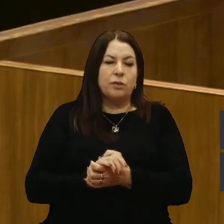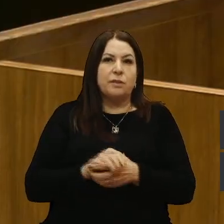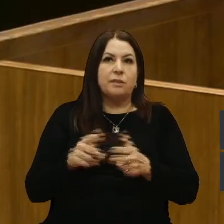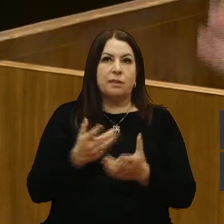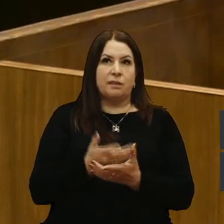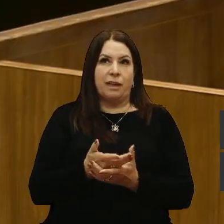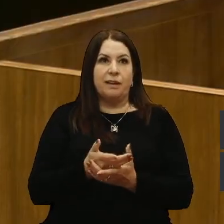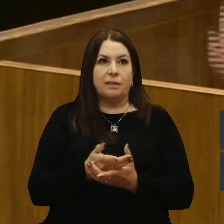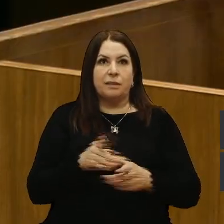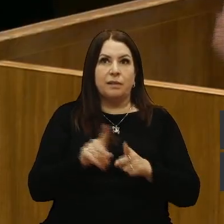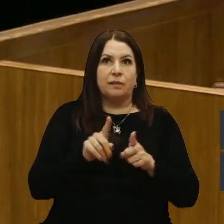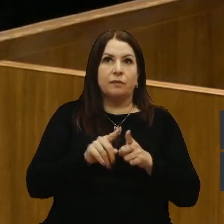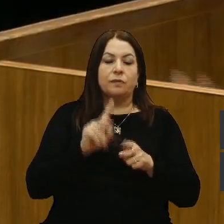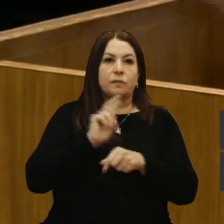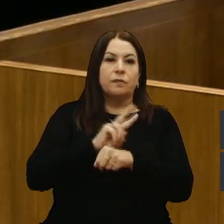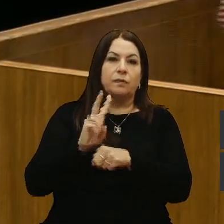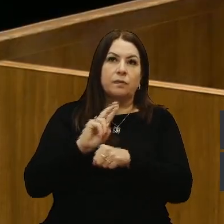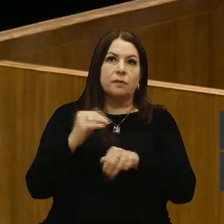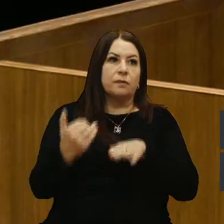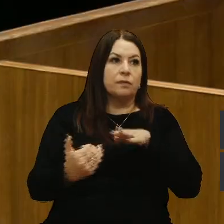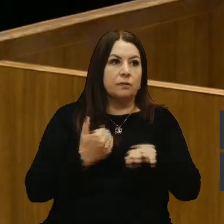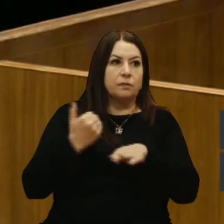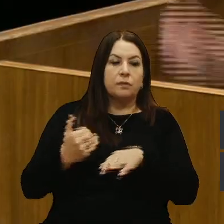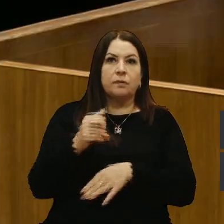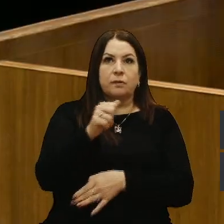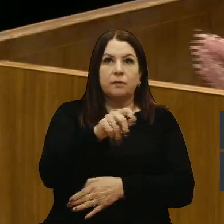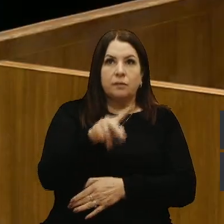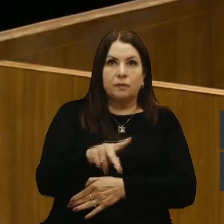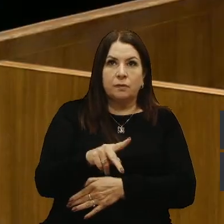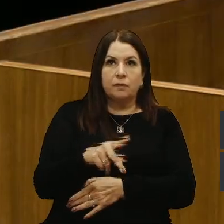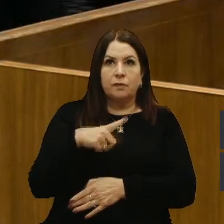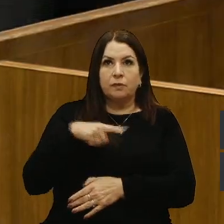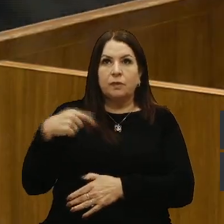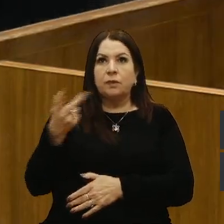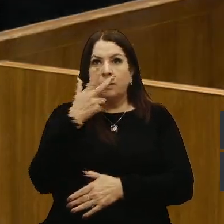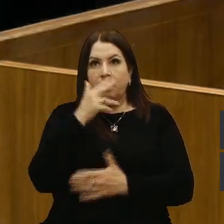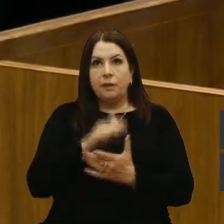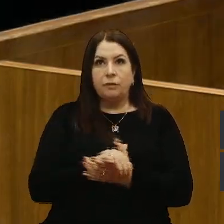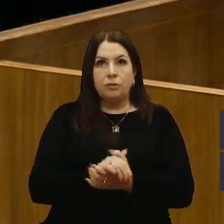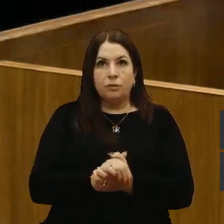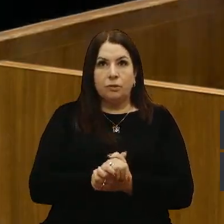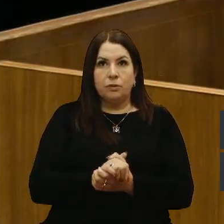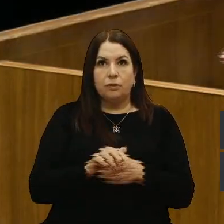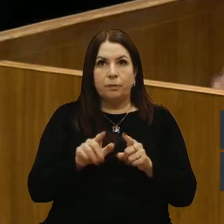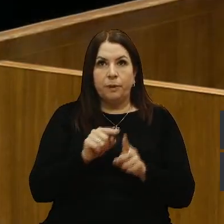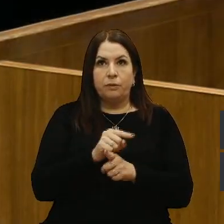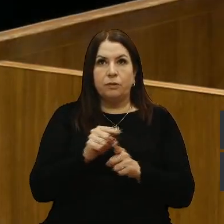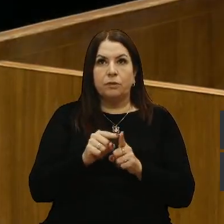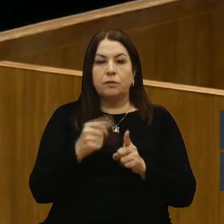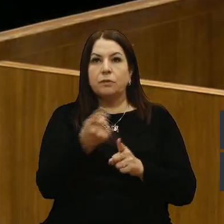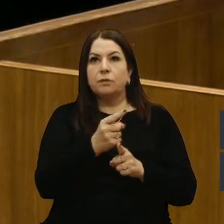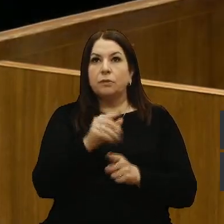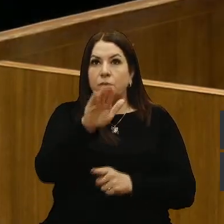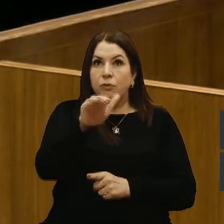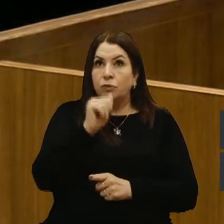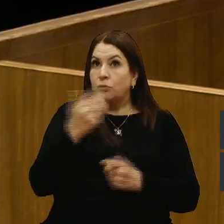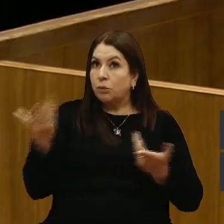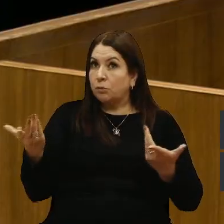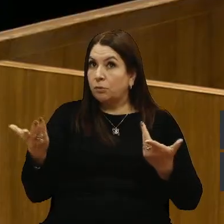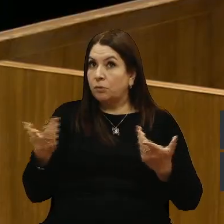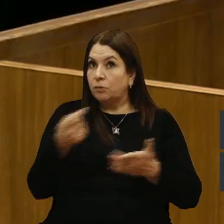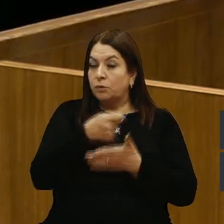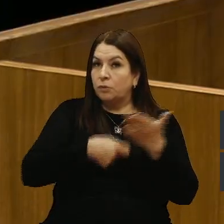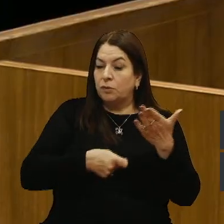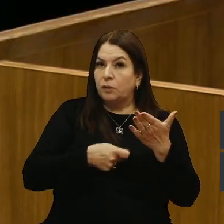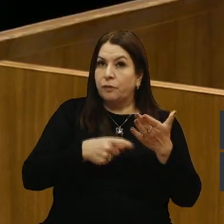Nós temos fiscais de trânsito se aposentando, já tem exonerados, então chame logo, porque o concurso